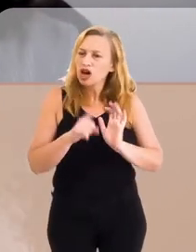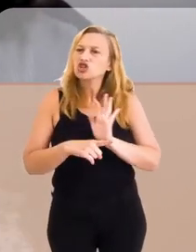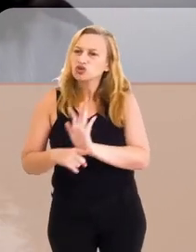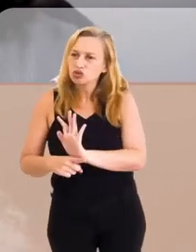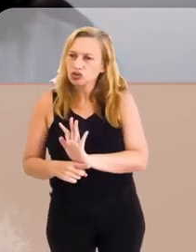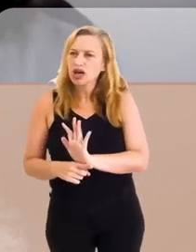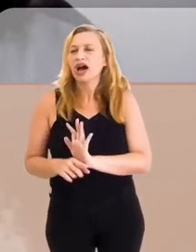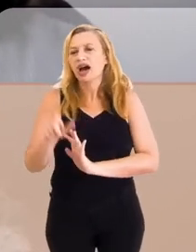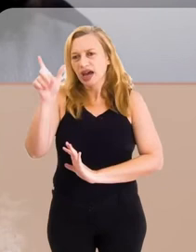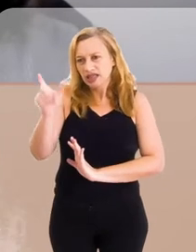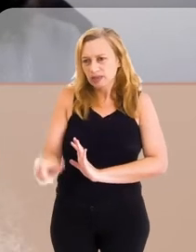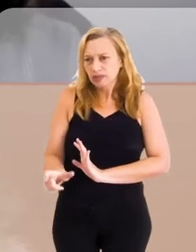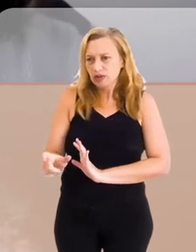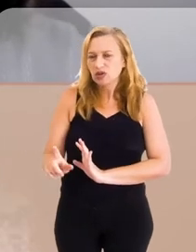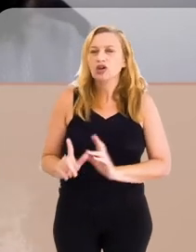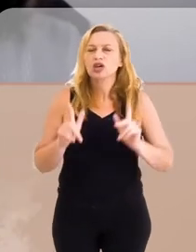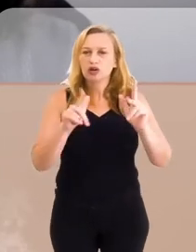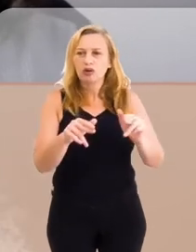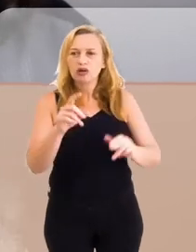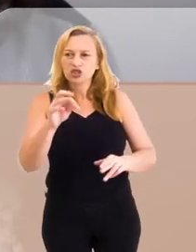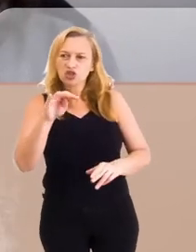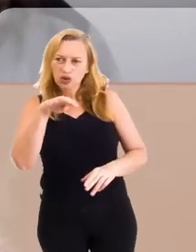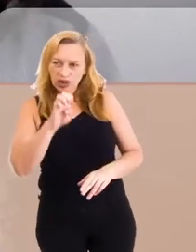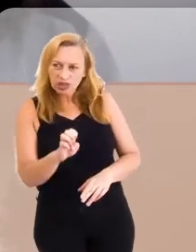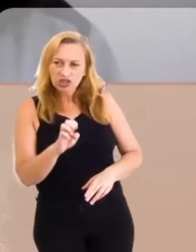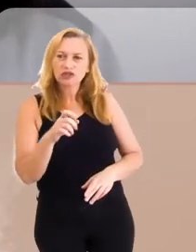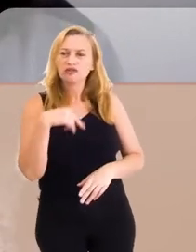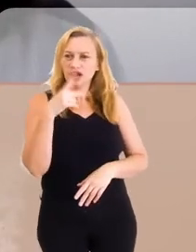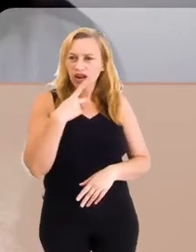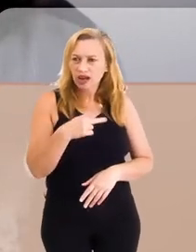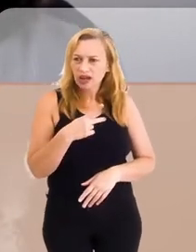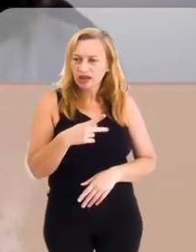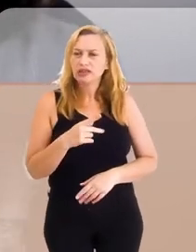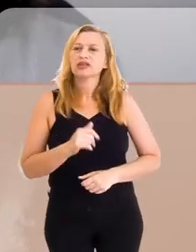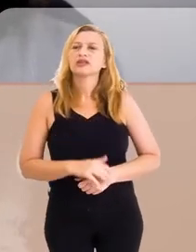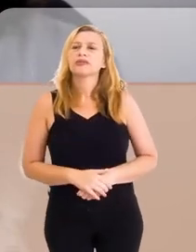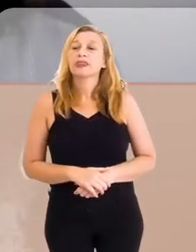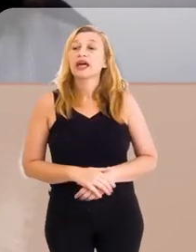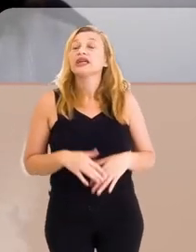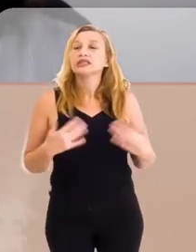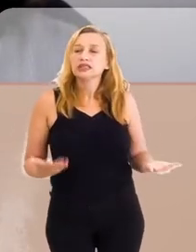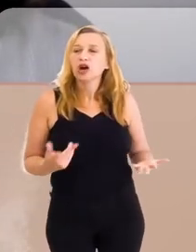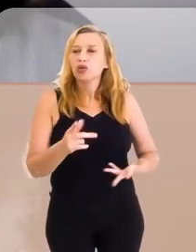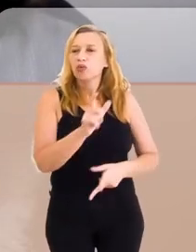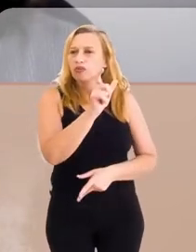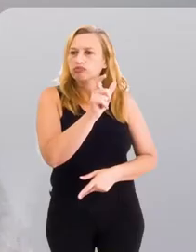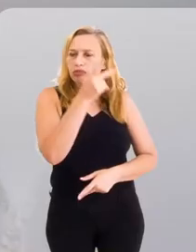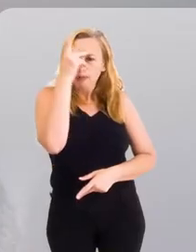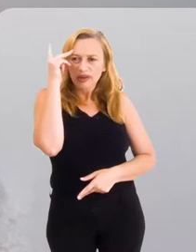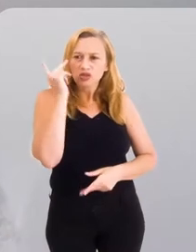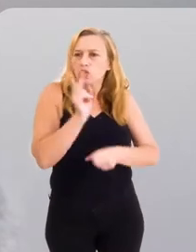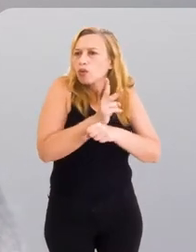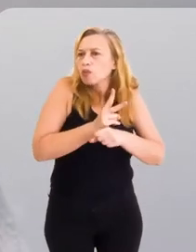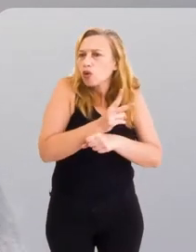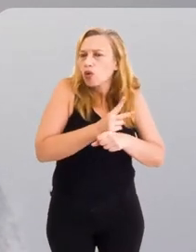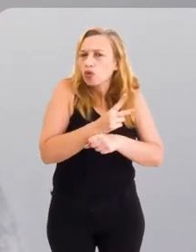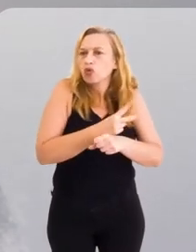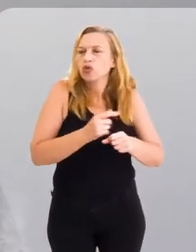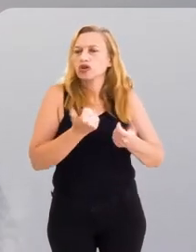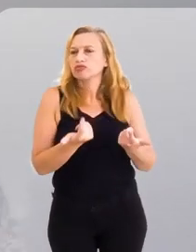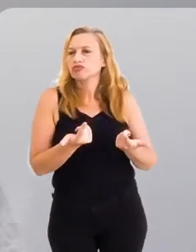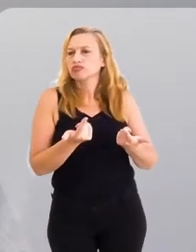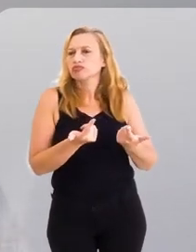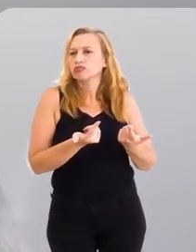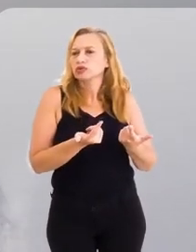para que alguém possa ajudar e ser parteiro, como o próprio Sócrates dizia, que ele era parteiro de almas. Então, quando uma pessoa procura,